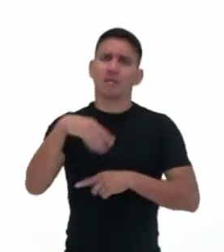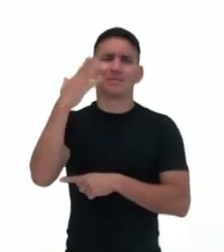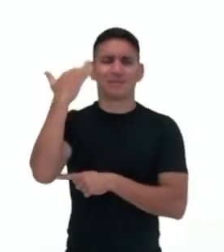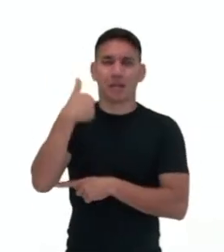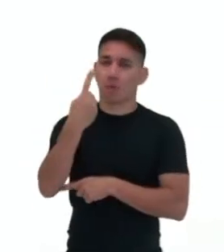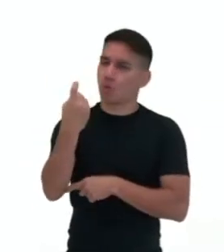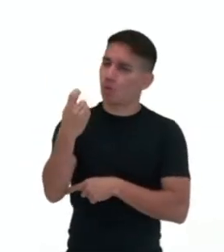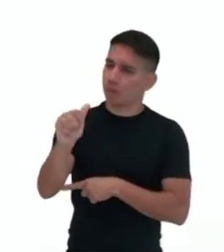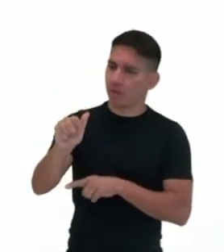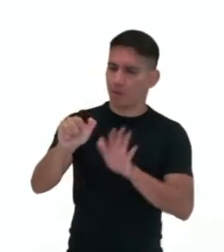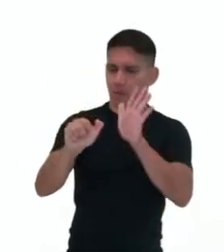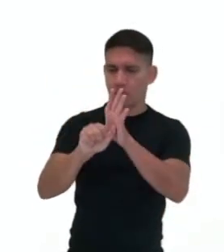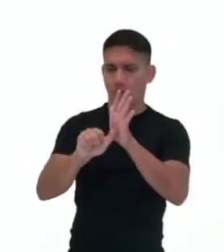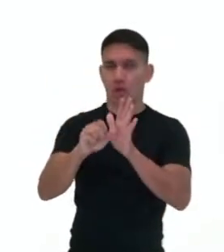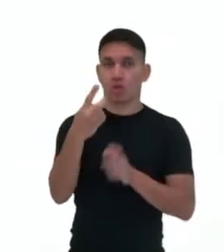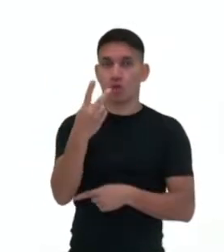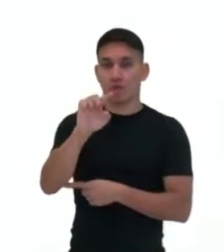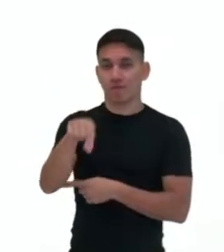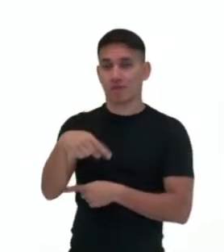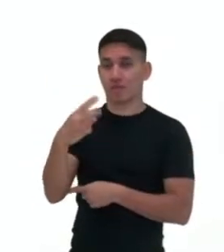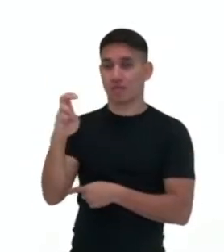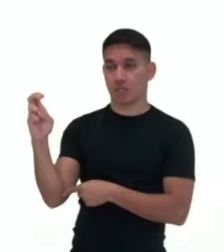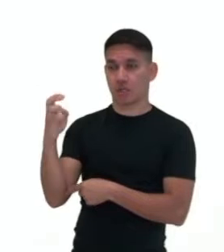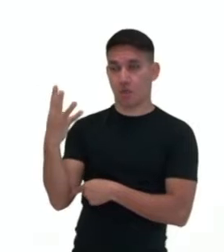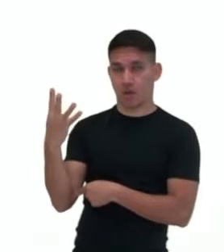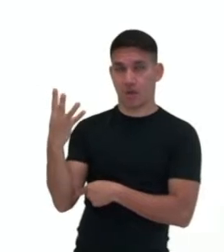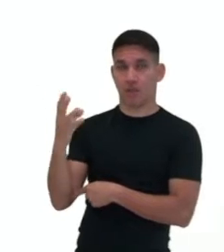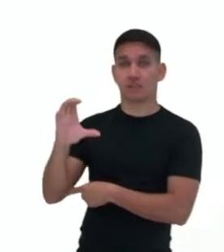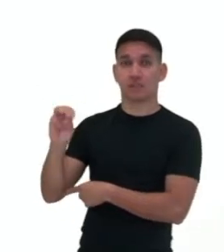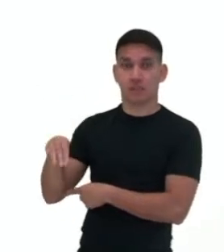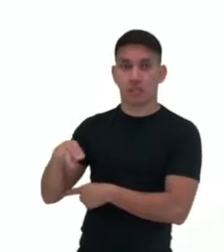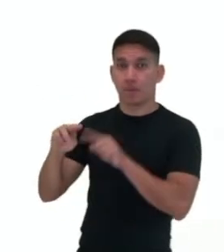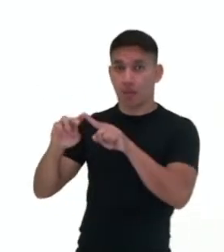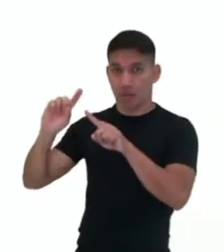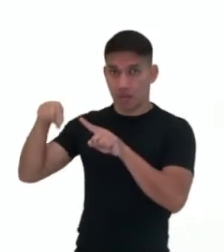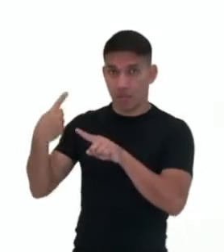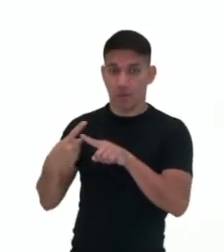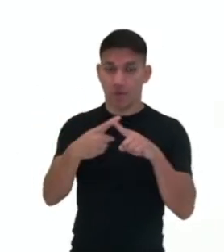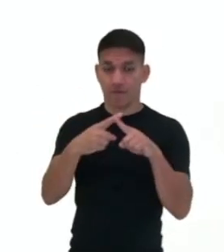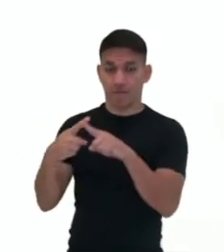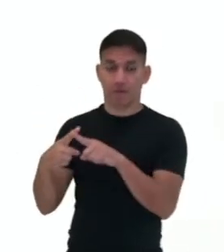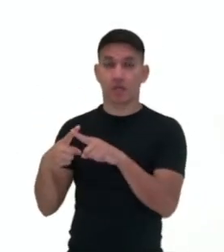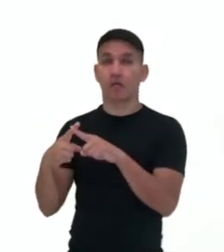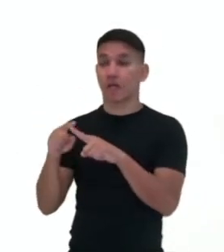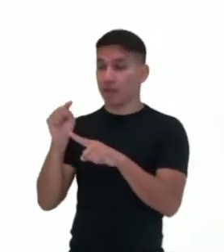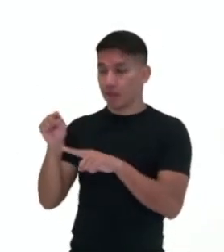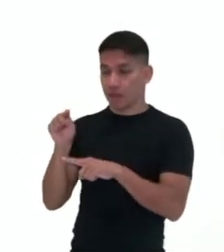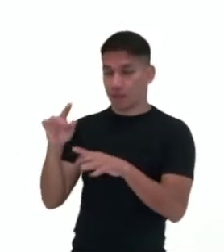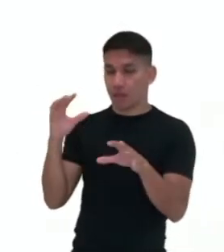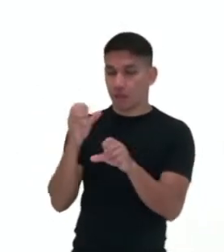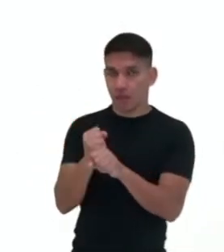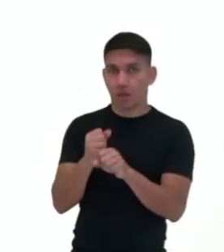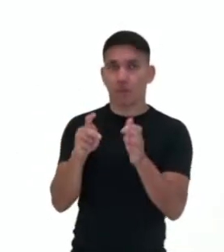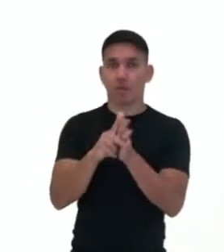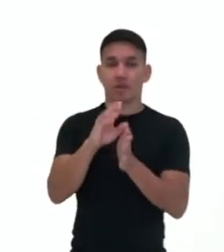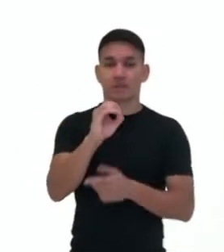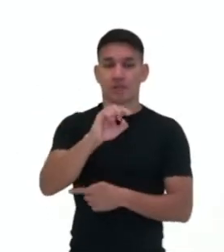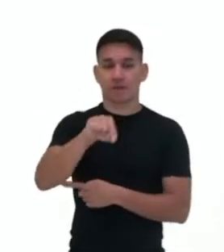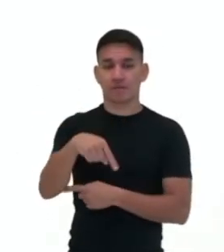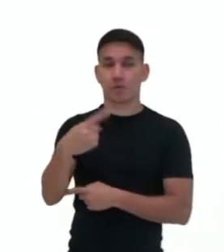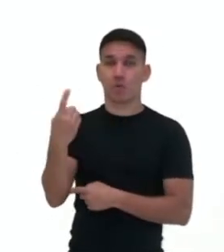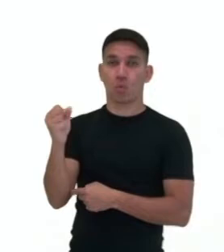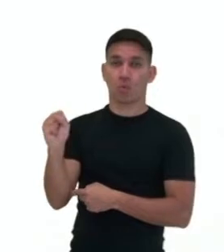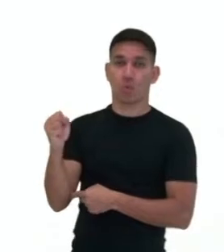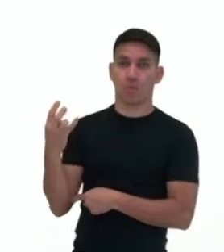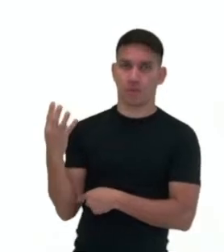centímetros. Depois disso, multiplique a distância em polegadas encontradas, né, por 0,84.